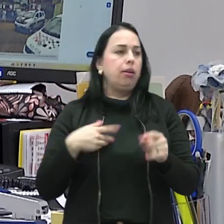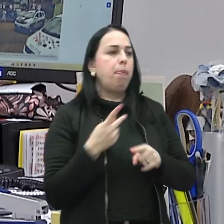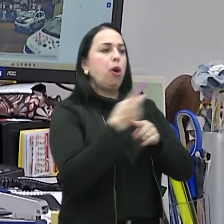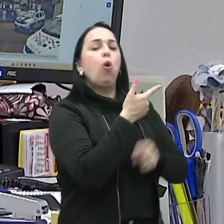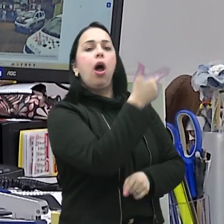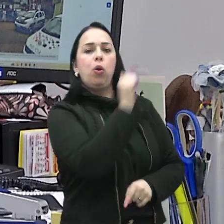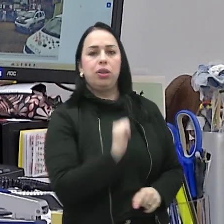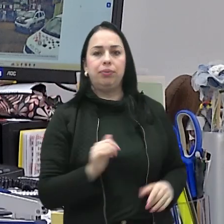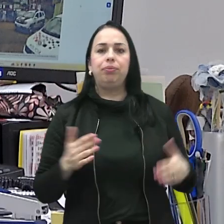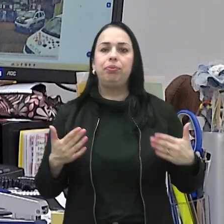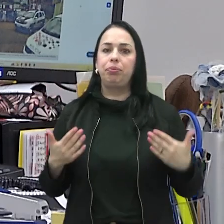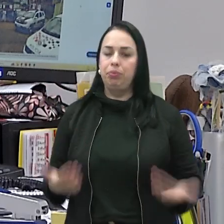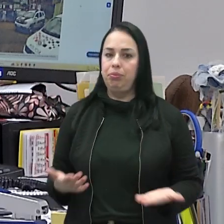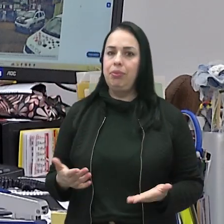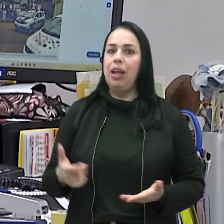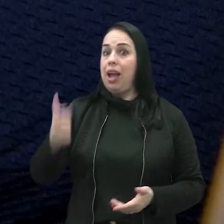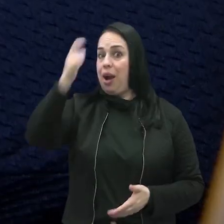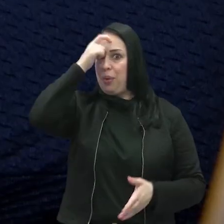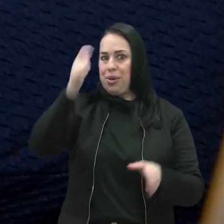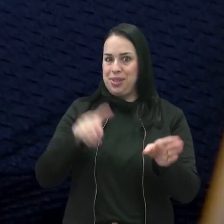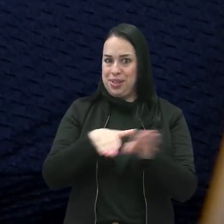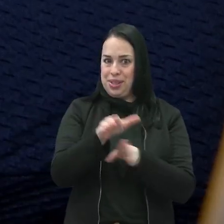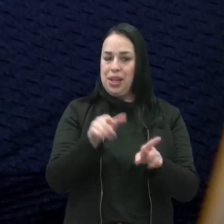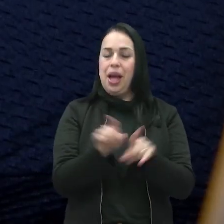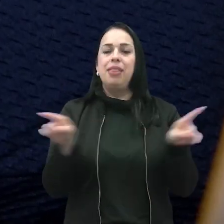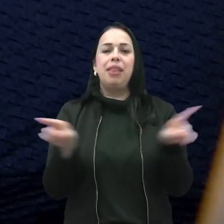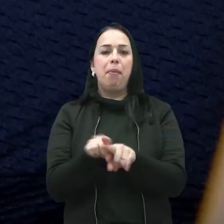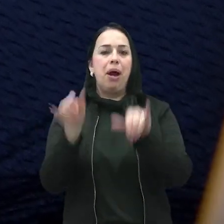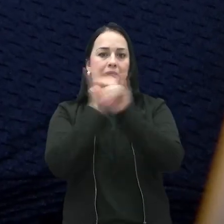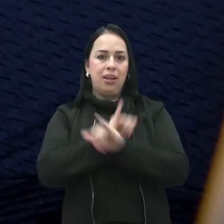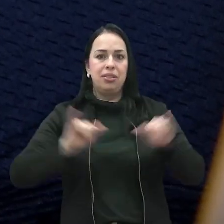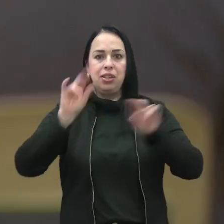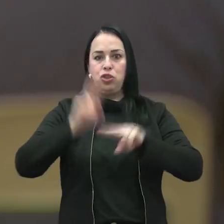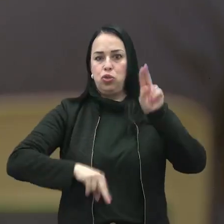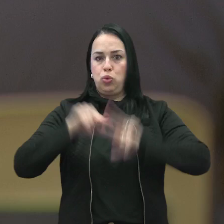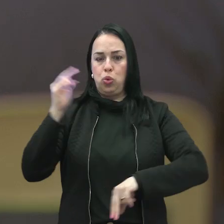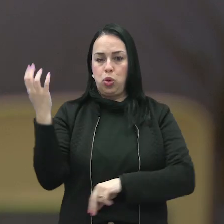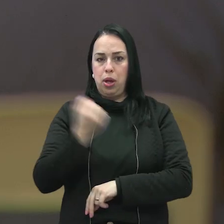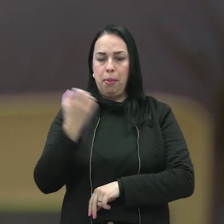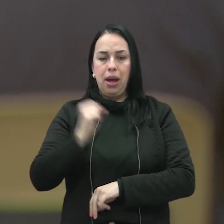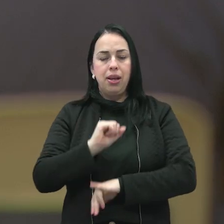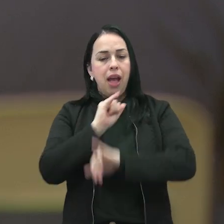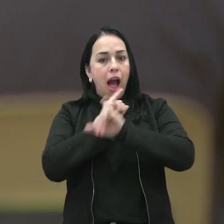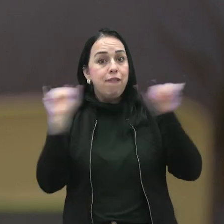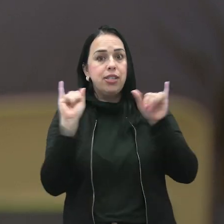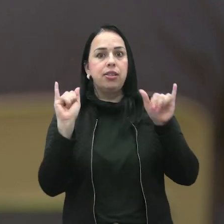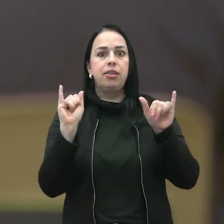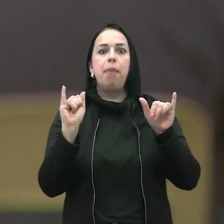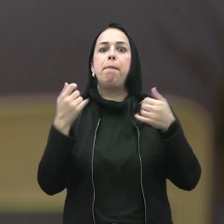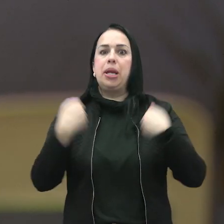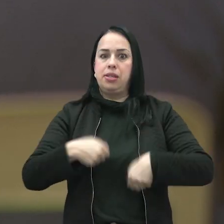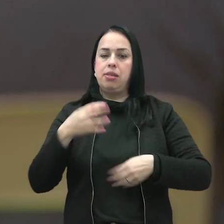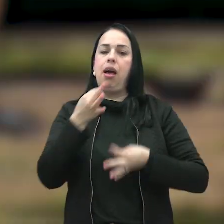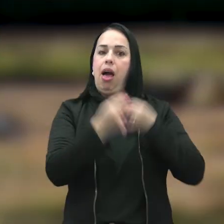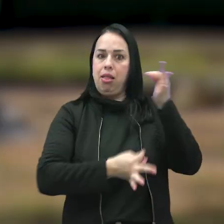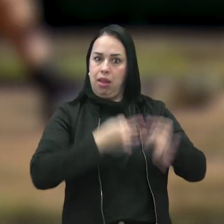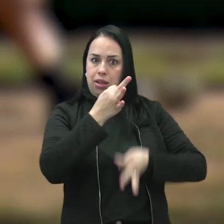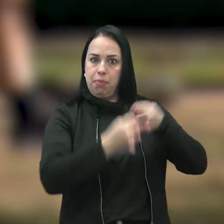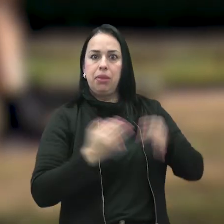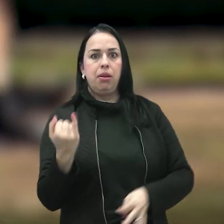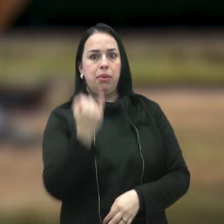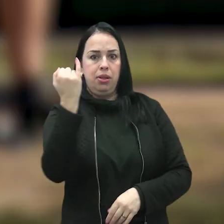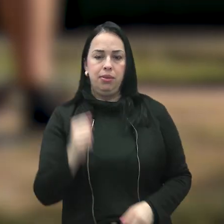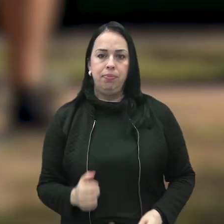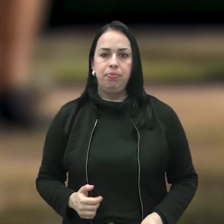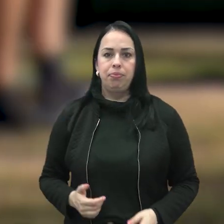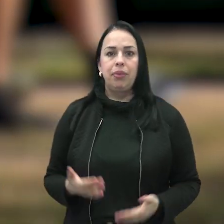não tem um olhar em casa, ele vai procurar alguém. Mas, além da conscientização, a campanha Junho Branco também alerta para a importância